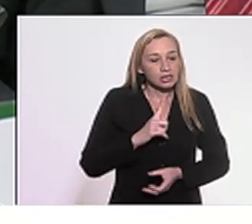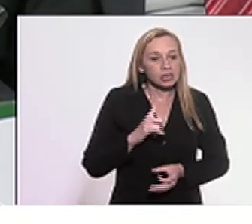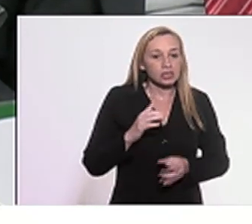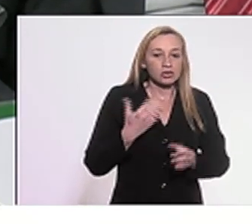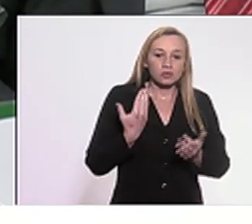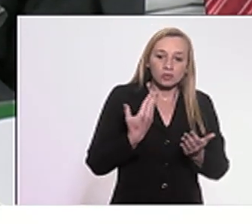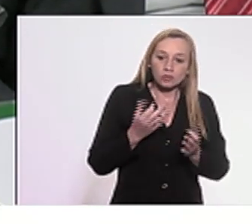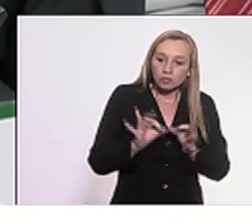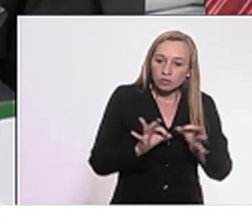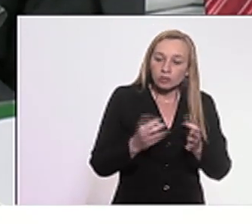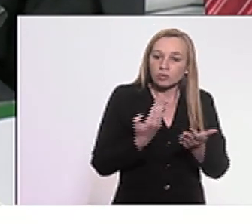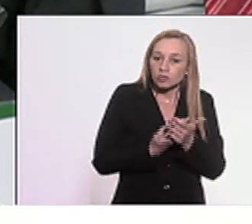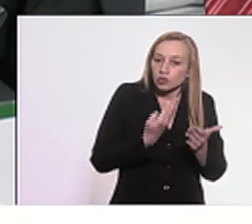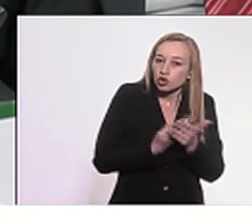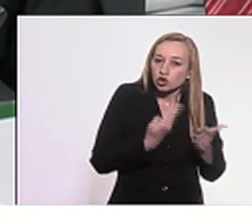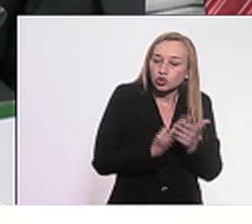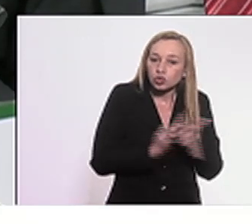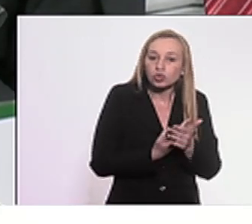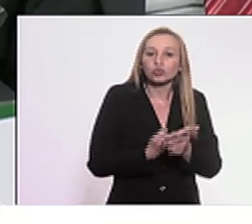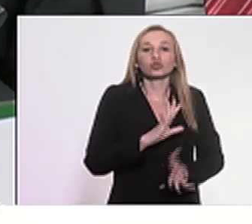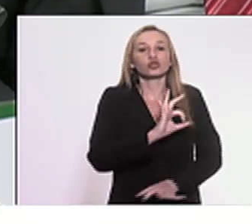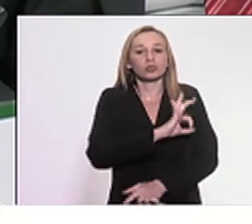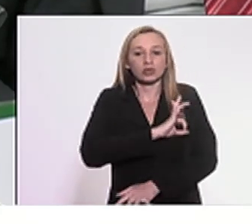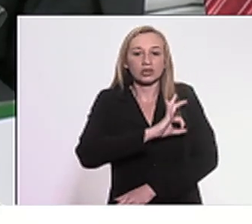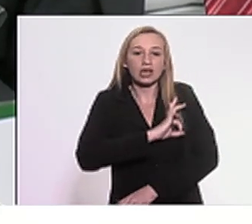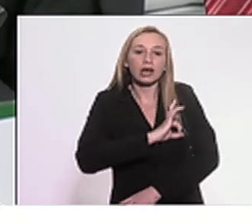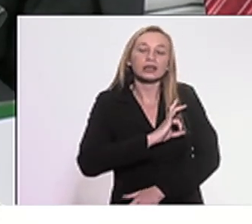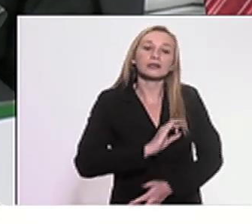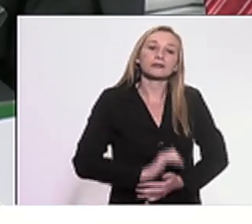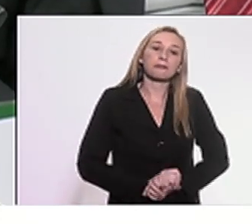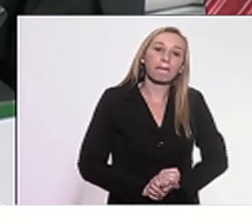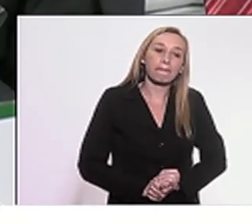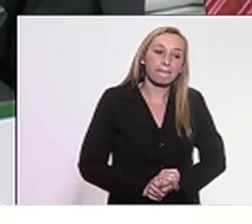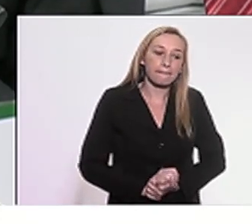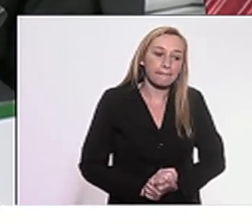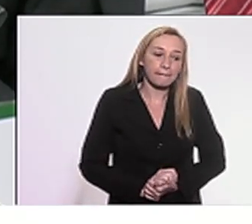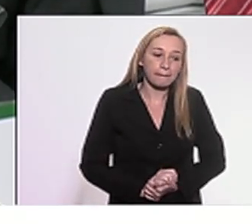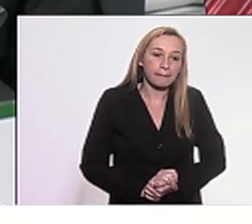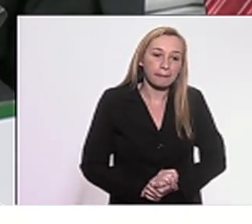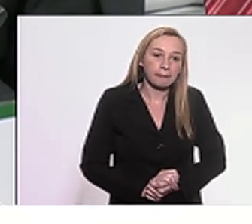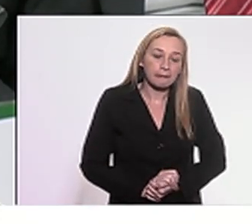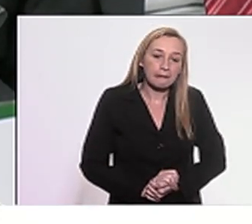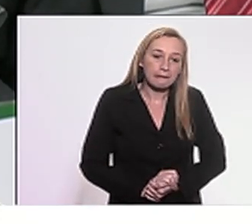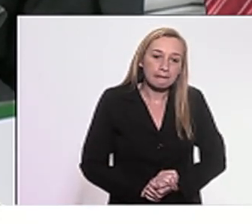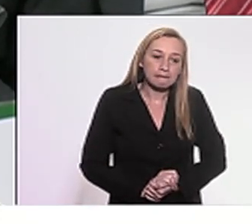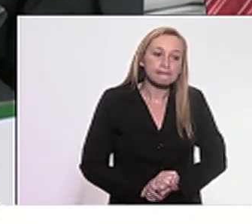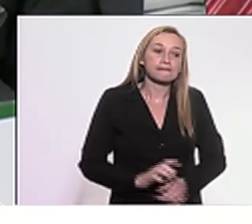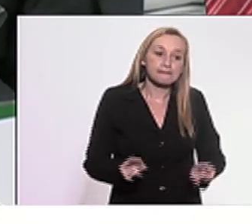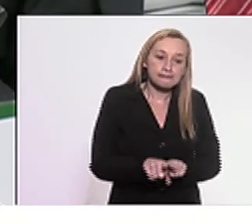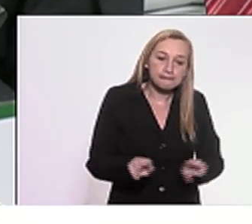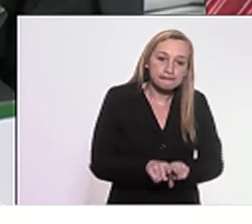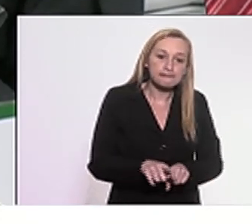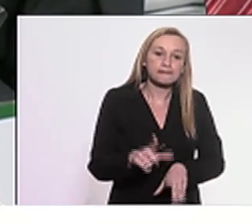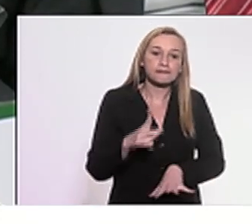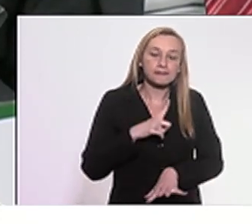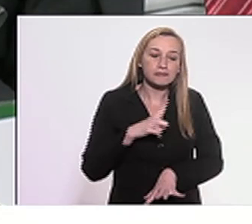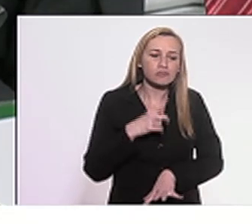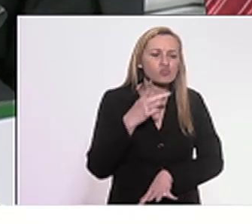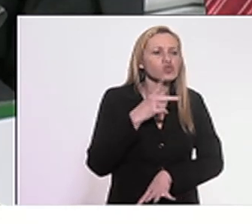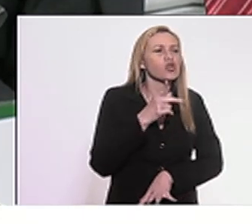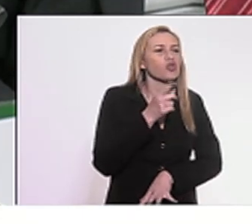estudo em relação à vitimização dos policiais, né? E existe também, como